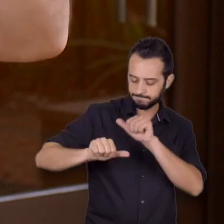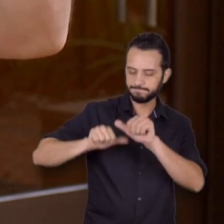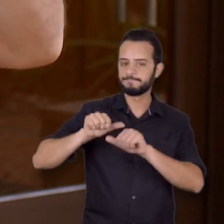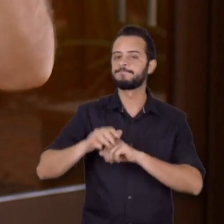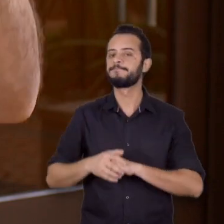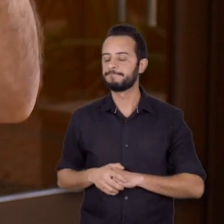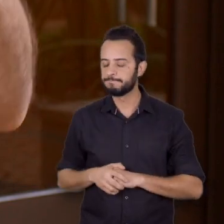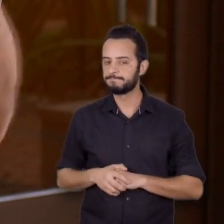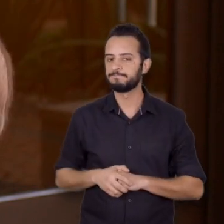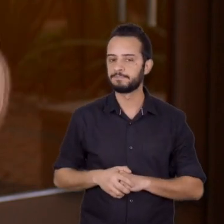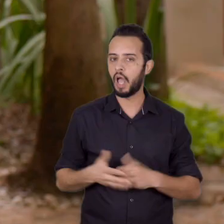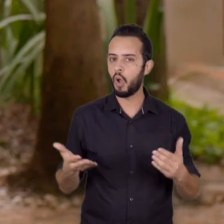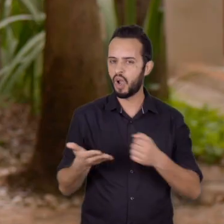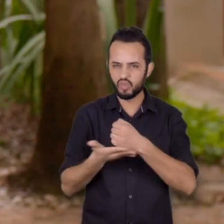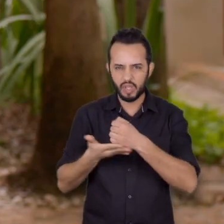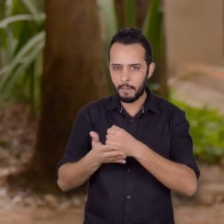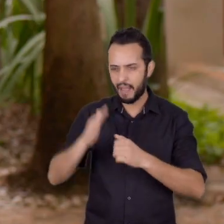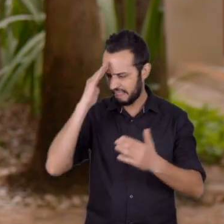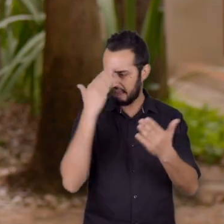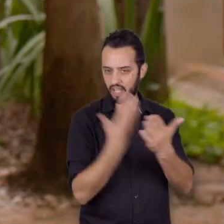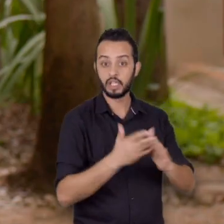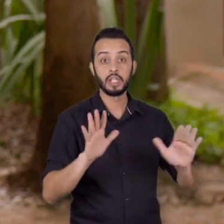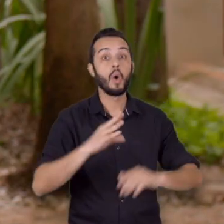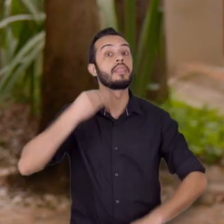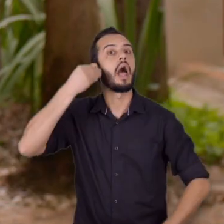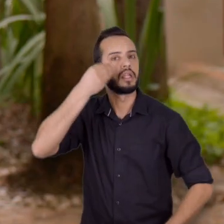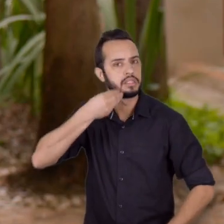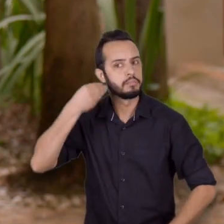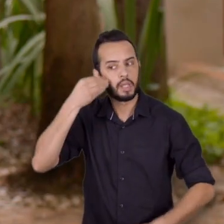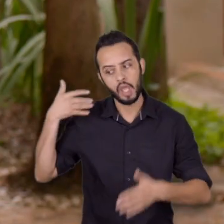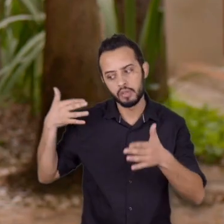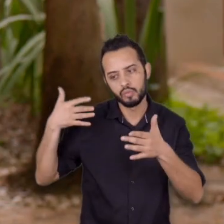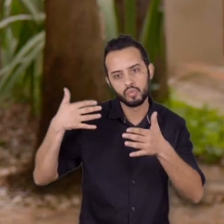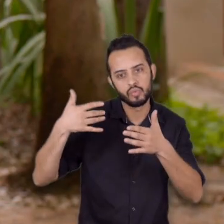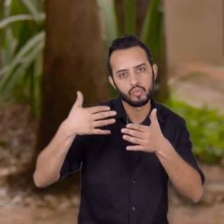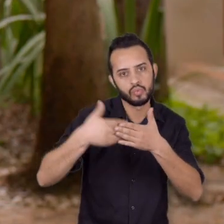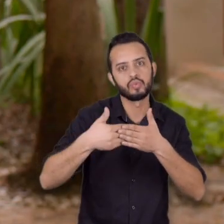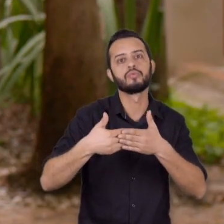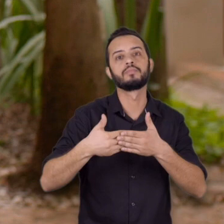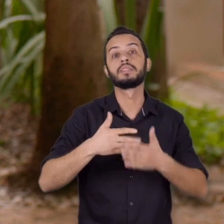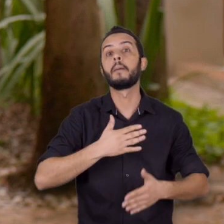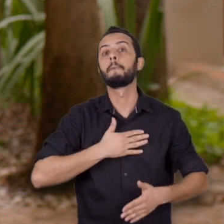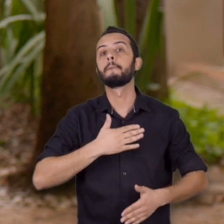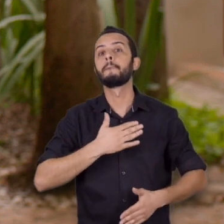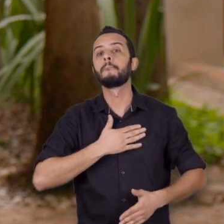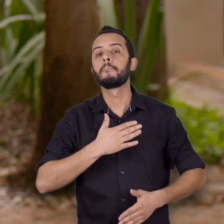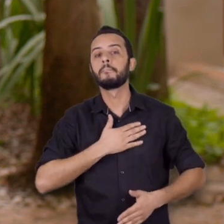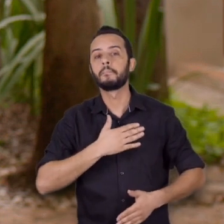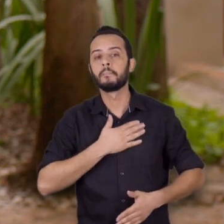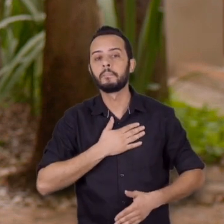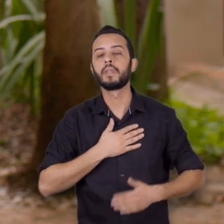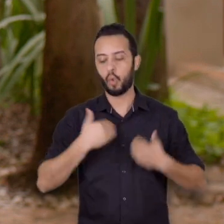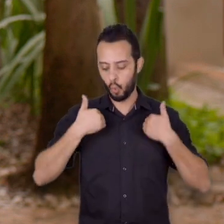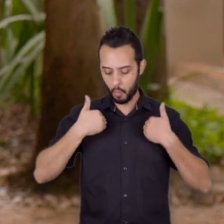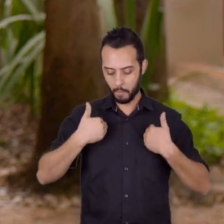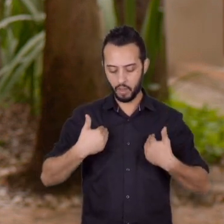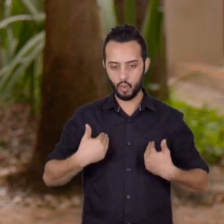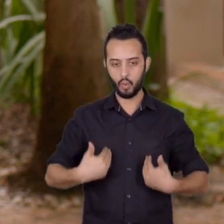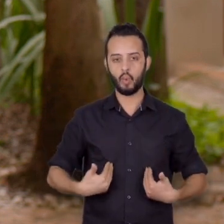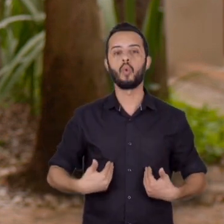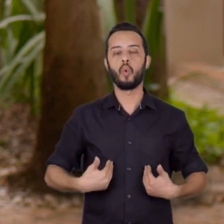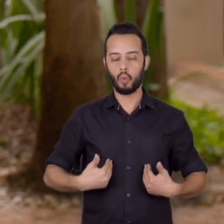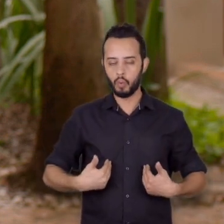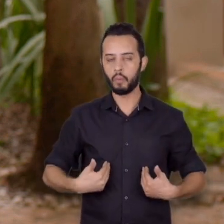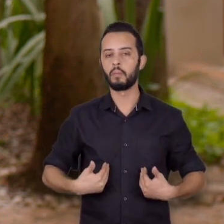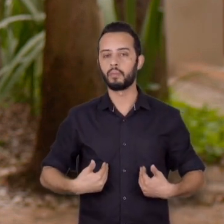base das crenças, mas na base da experiência, da minha relação com o meu corpo e do quanto o meu corpo